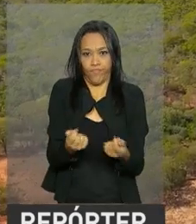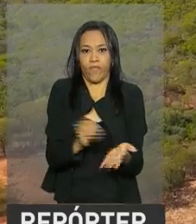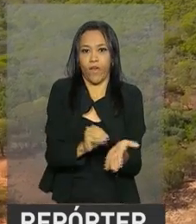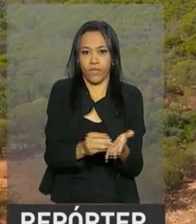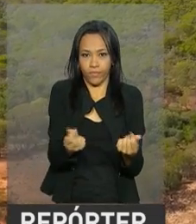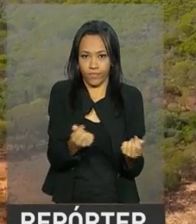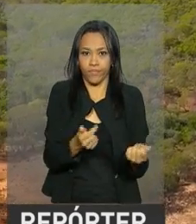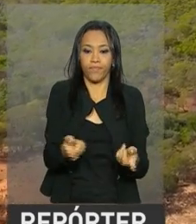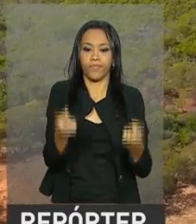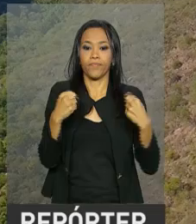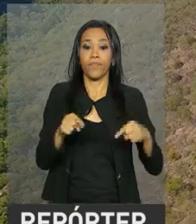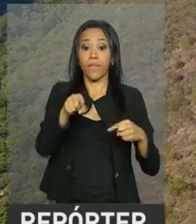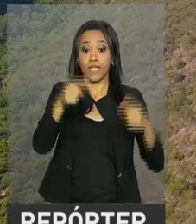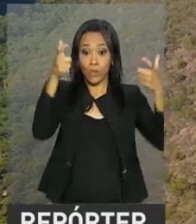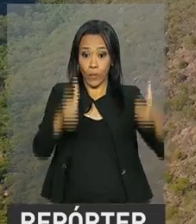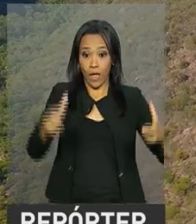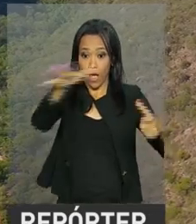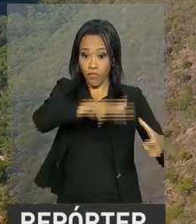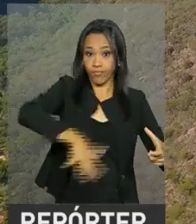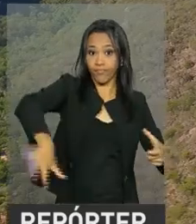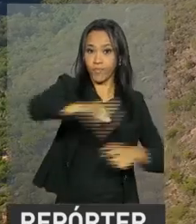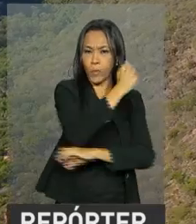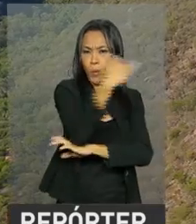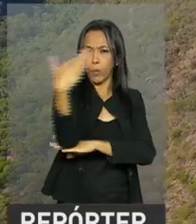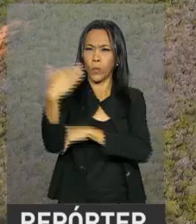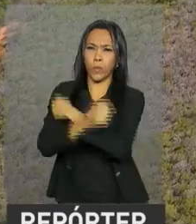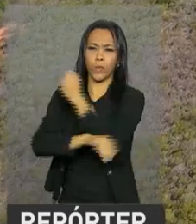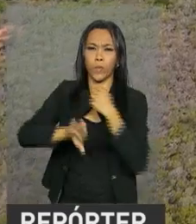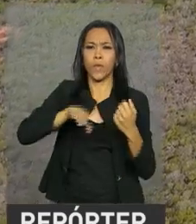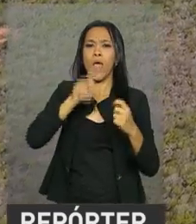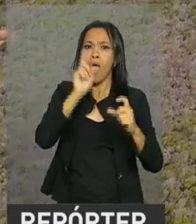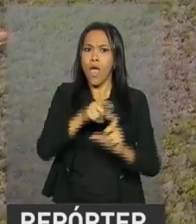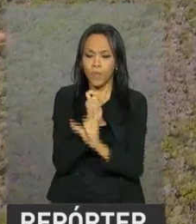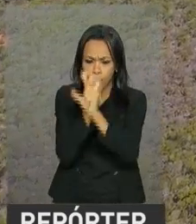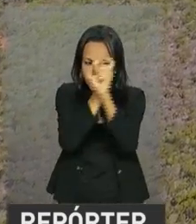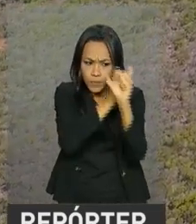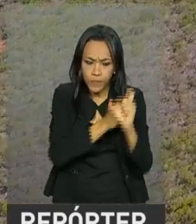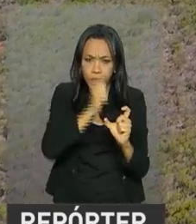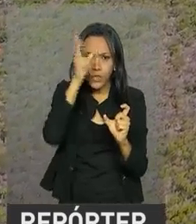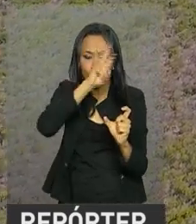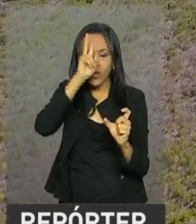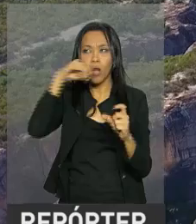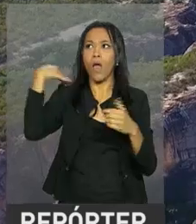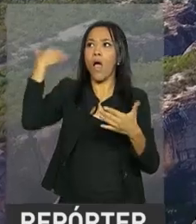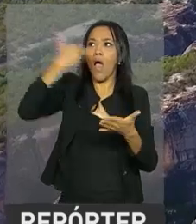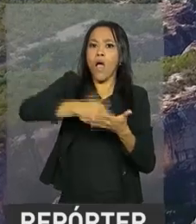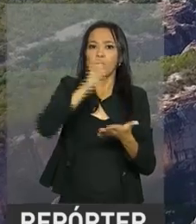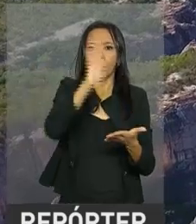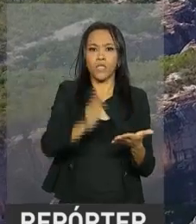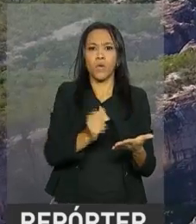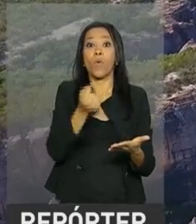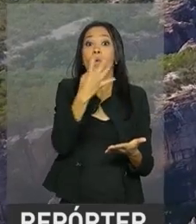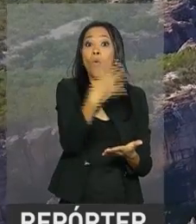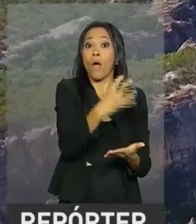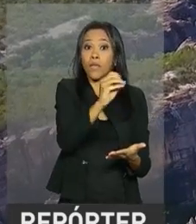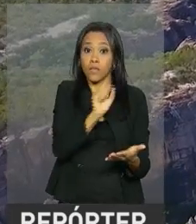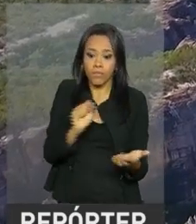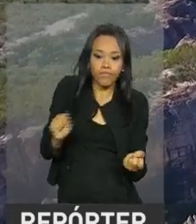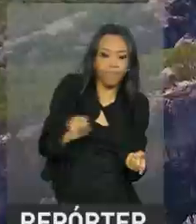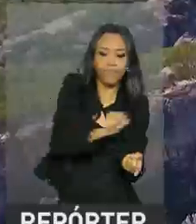o Parque Nacional da Serra da capivara é o maior registro da pré-história do Brasil São 400 sítios arqueológicos em